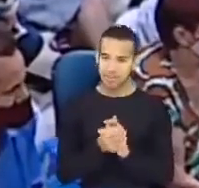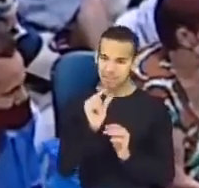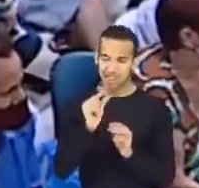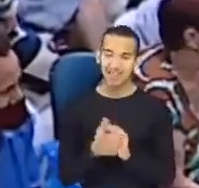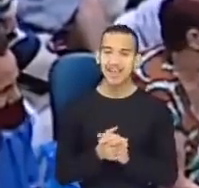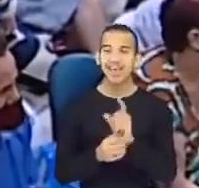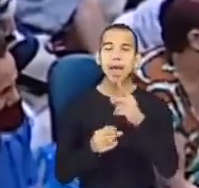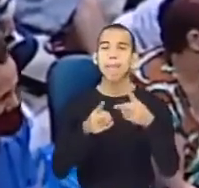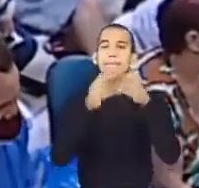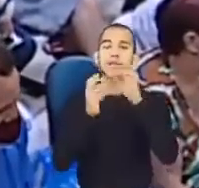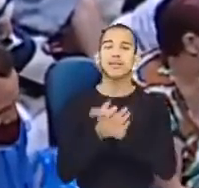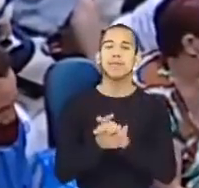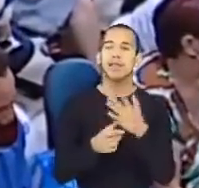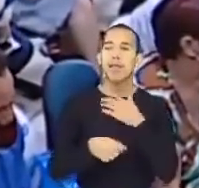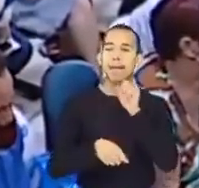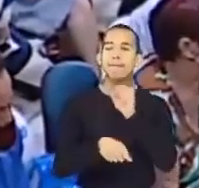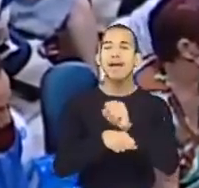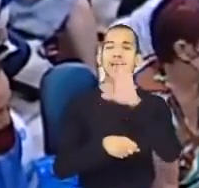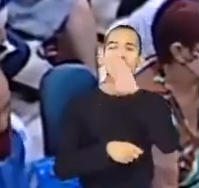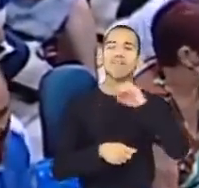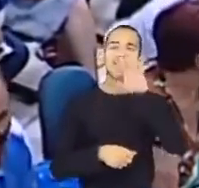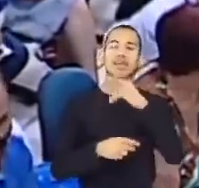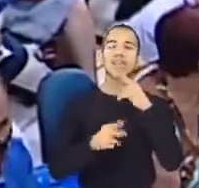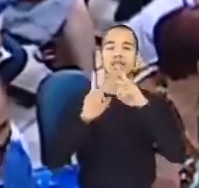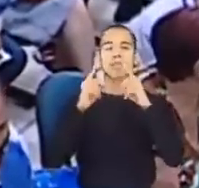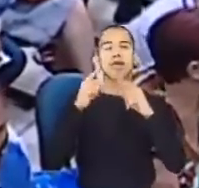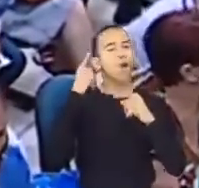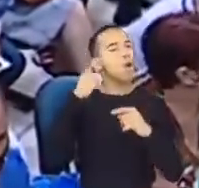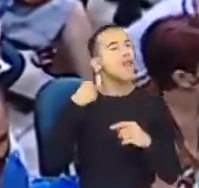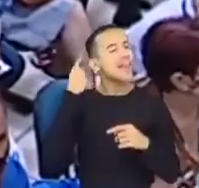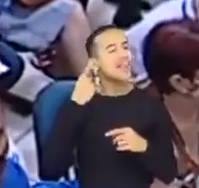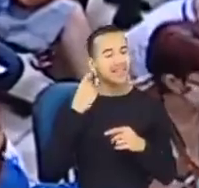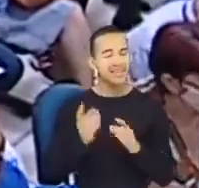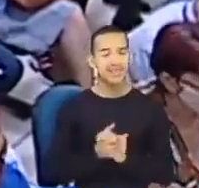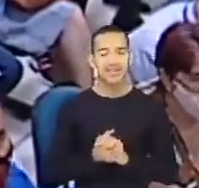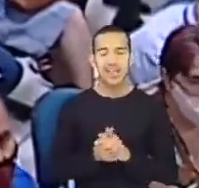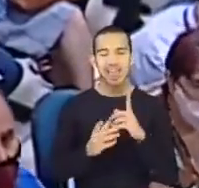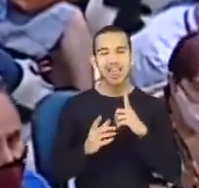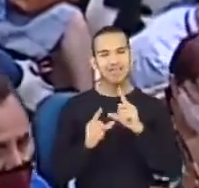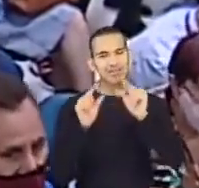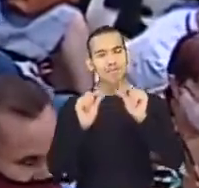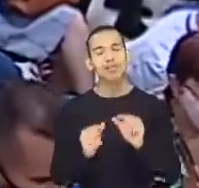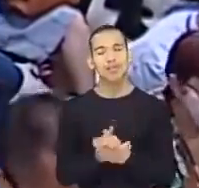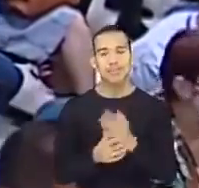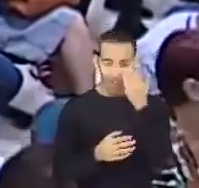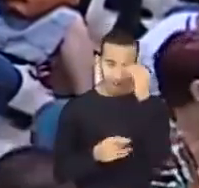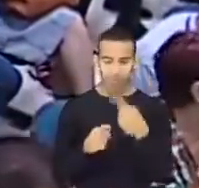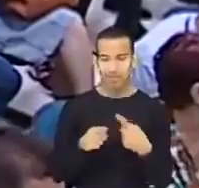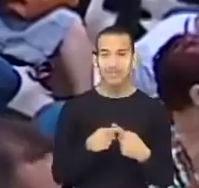Quem percebeu que eu parei de falar um pouco o negócio de orelhinha? Quem percebeu? Eu diminuí, né? Você sabe por quê